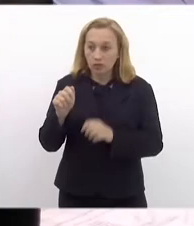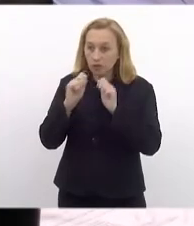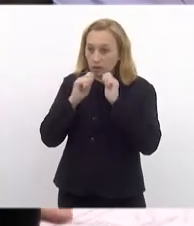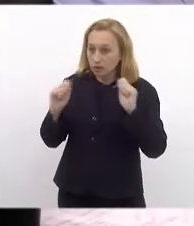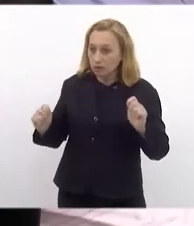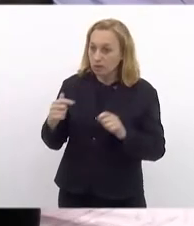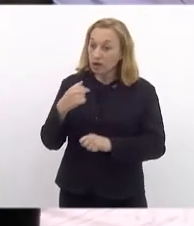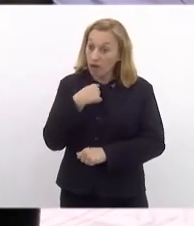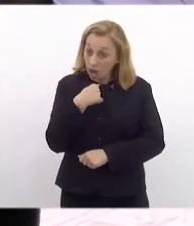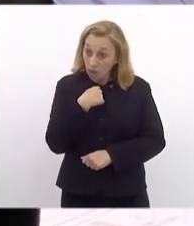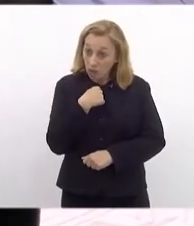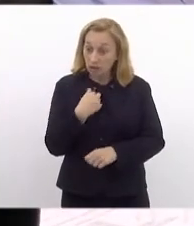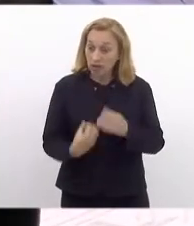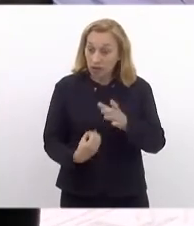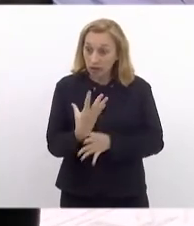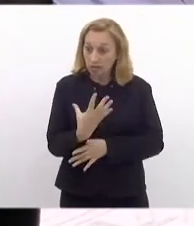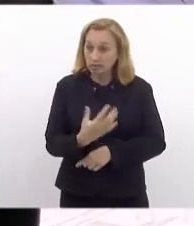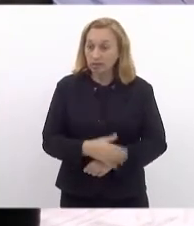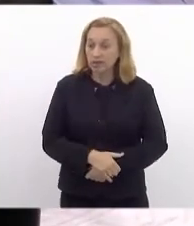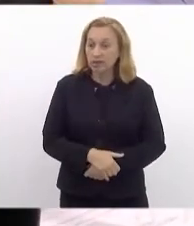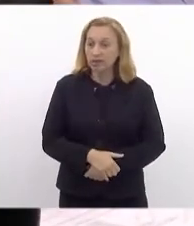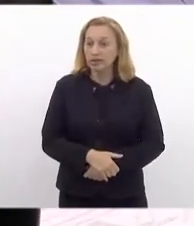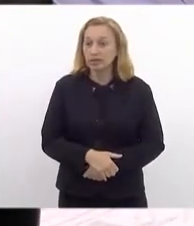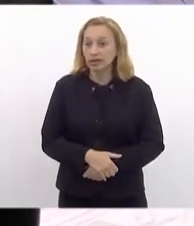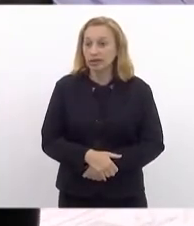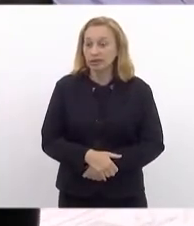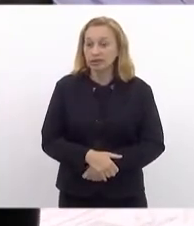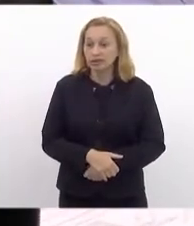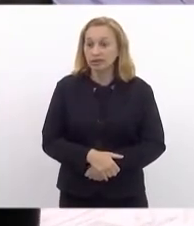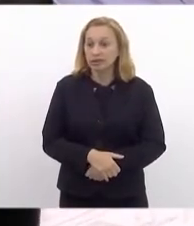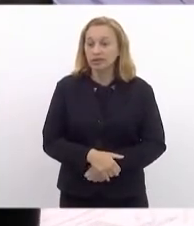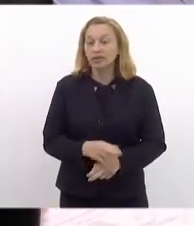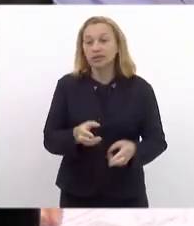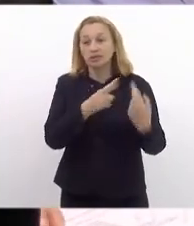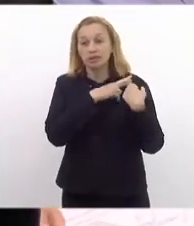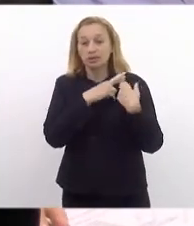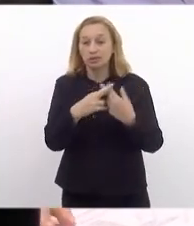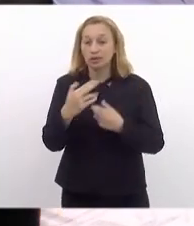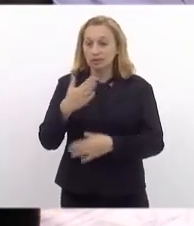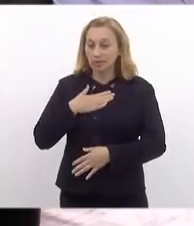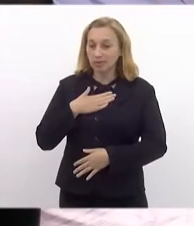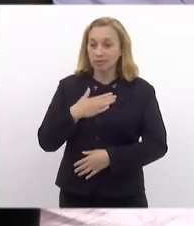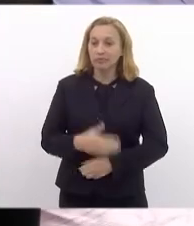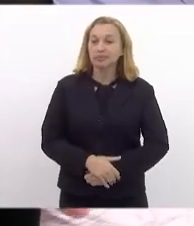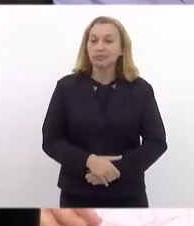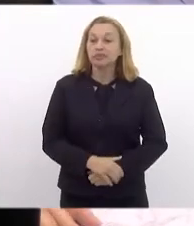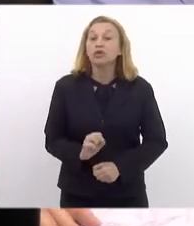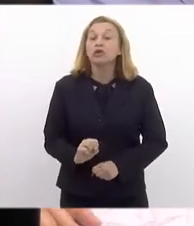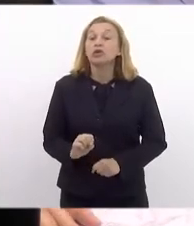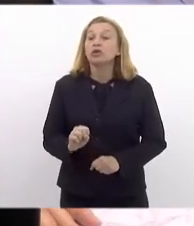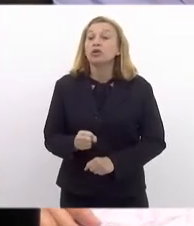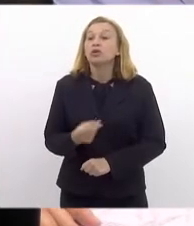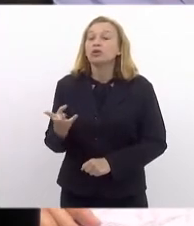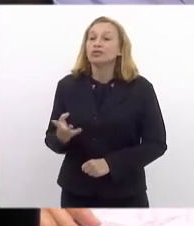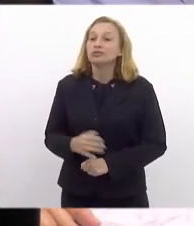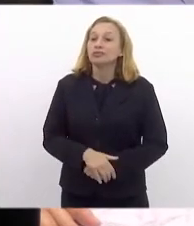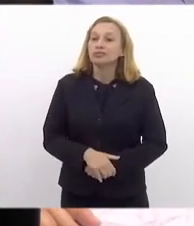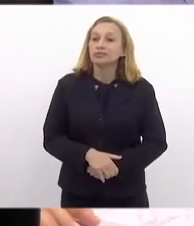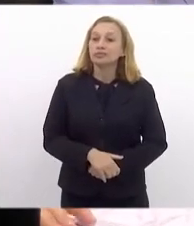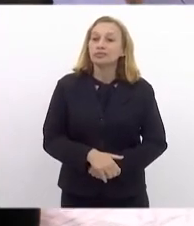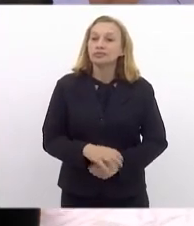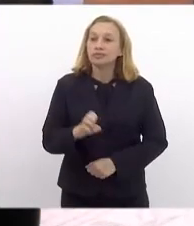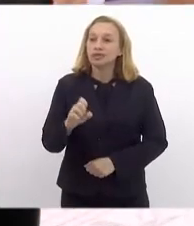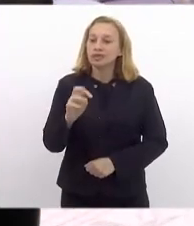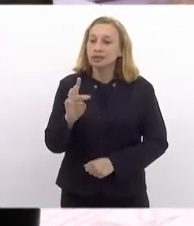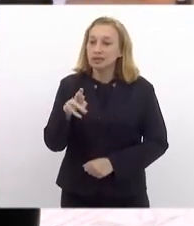assessora não eu tô sou eu é só para chamar a responsabilidade a mim quanto a